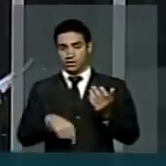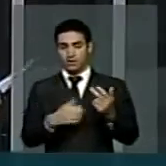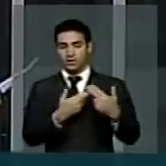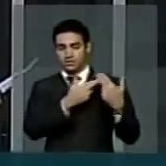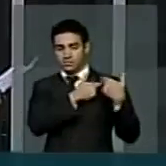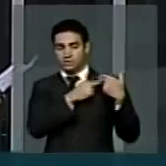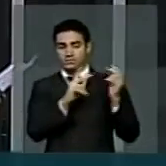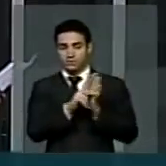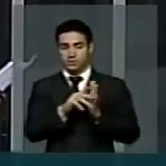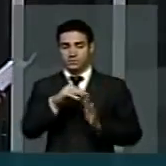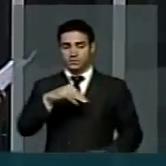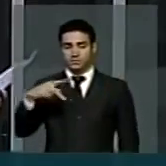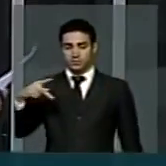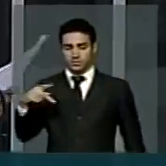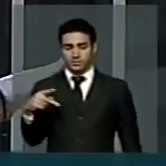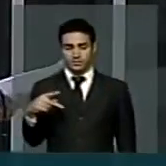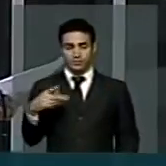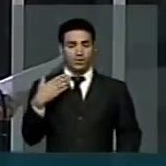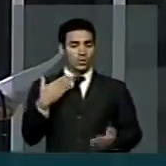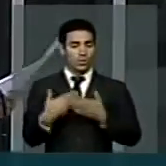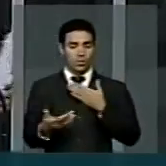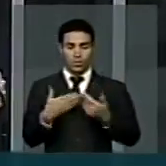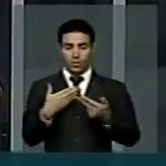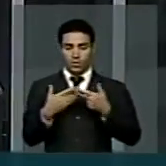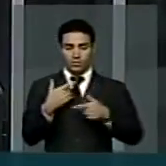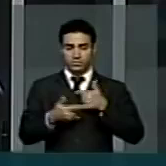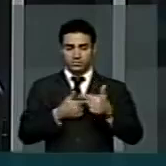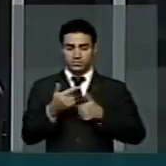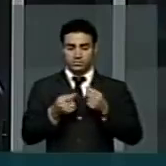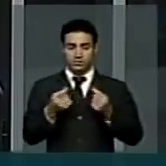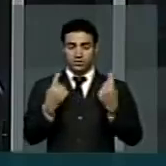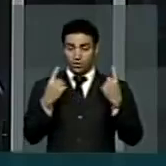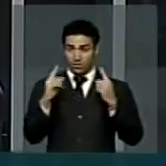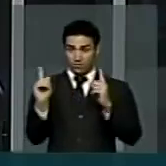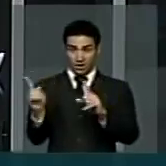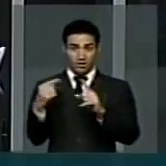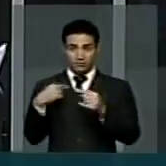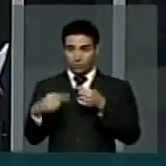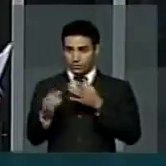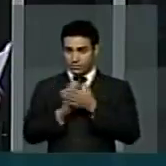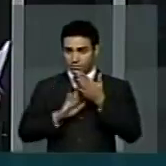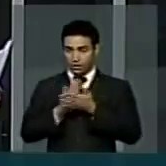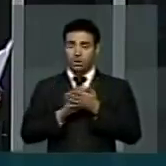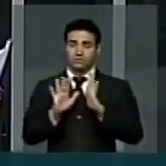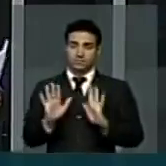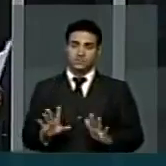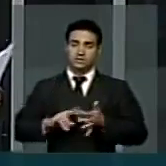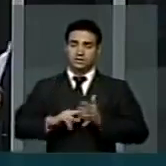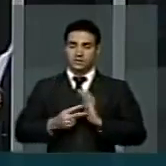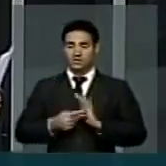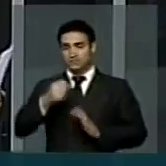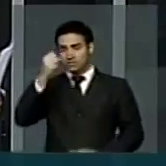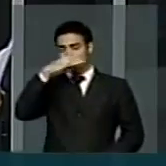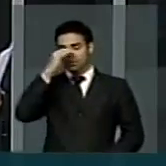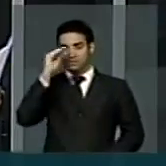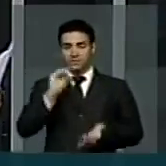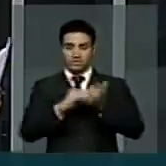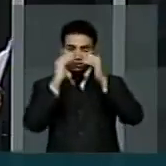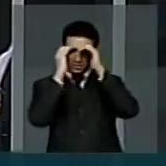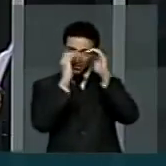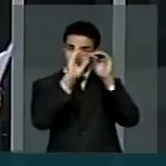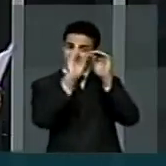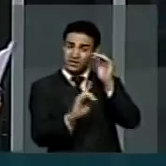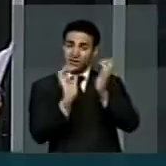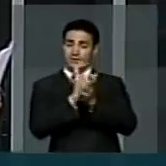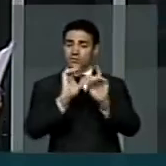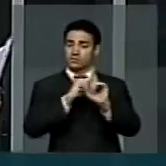Público. Qualquer ação no sentido contrário a esse significa lesionar o direito da